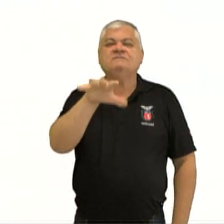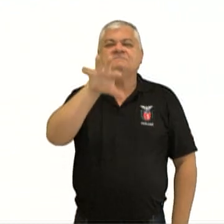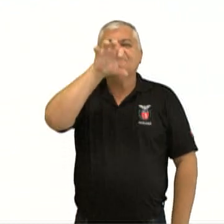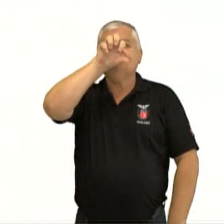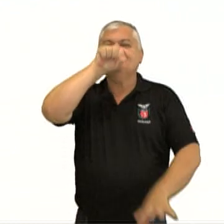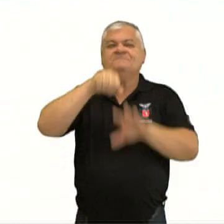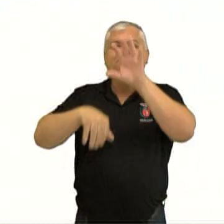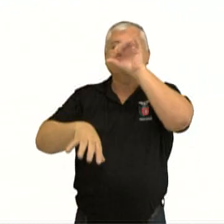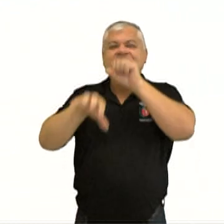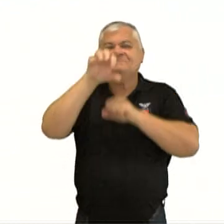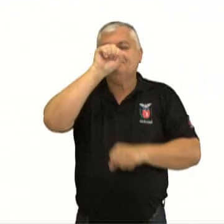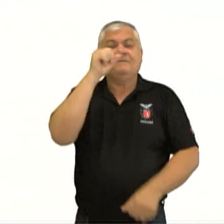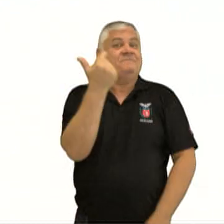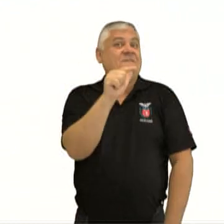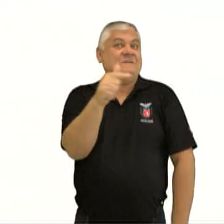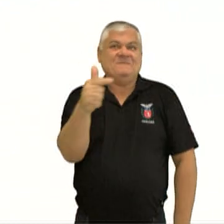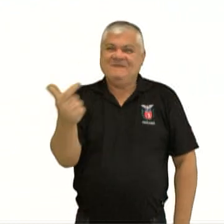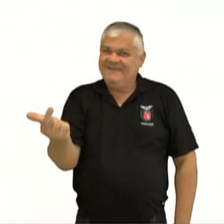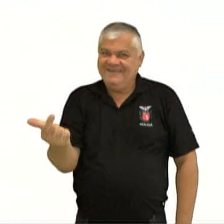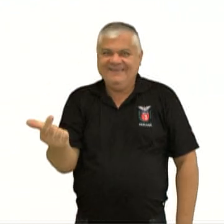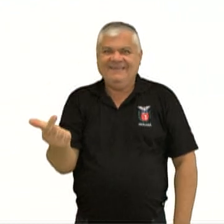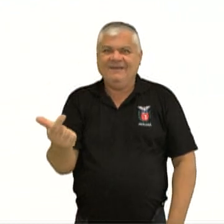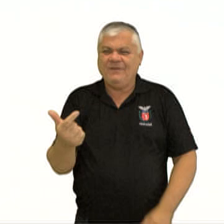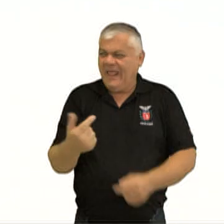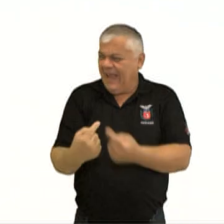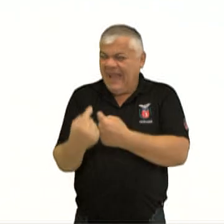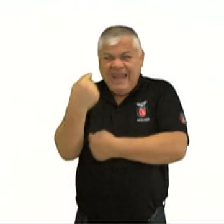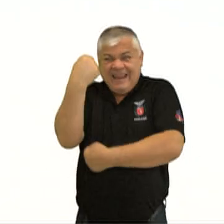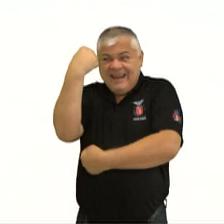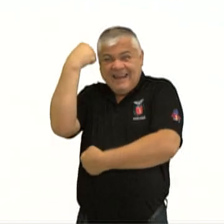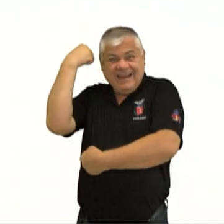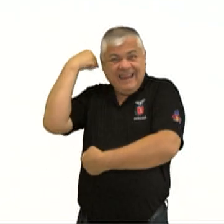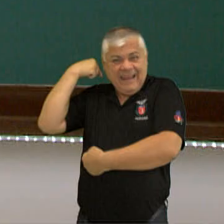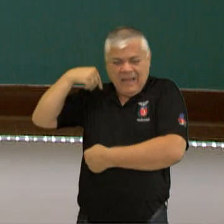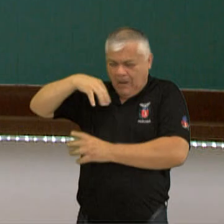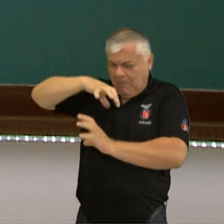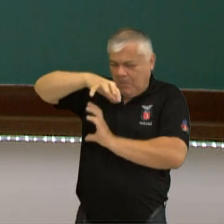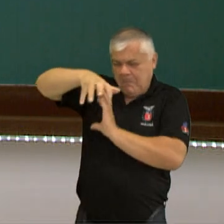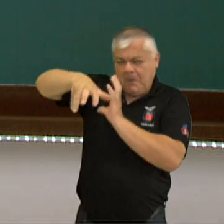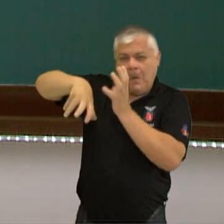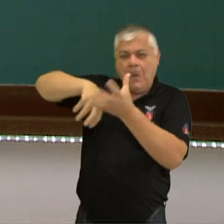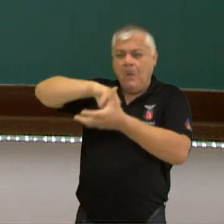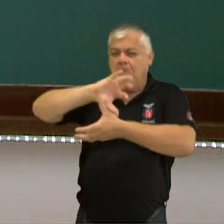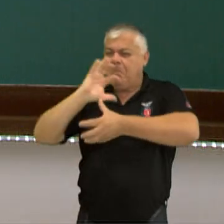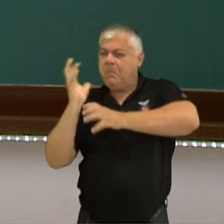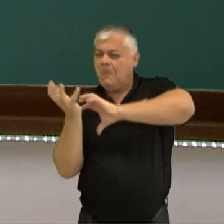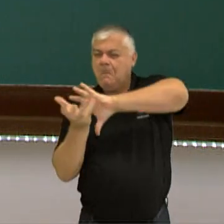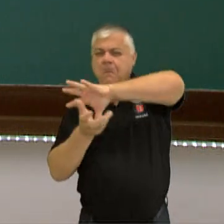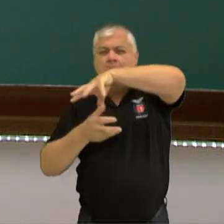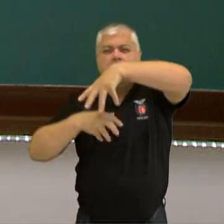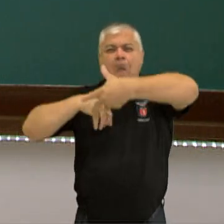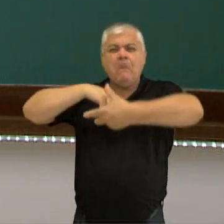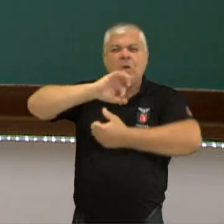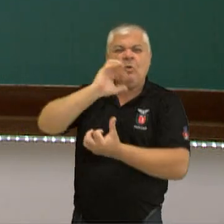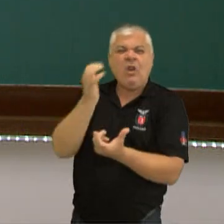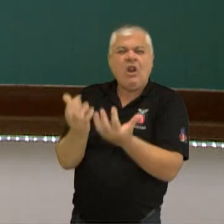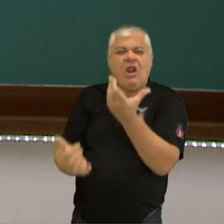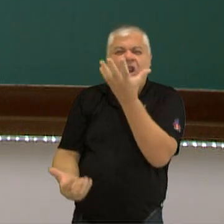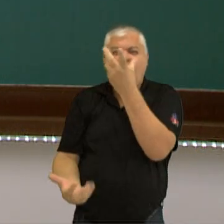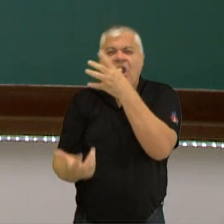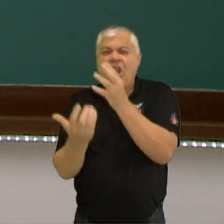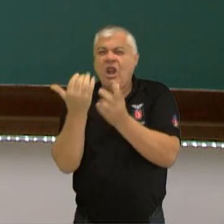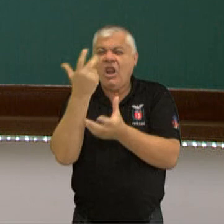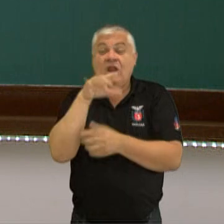claro. Na origem, no início do nosso planeta, quando ele foi formado, aquelas condições adversas que não